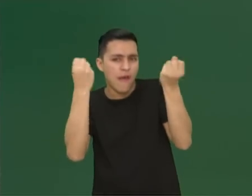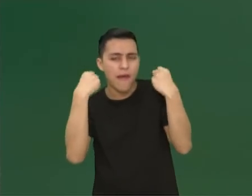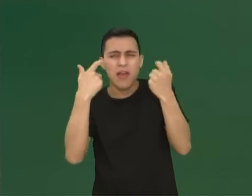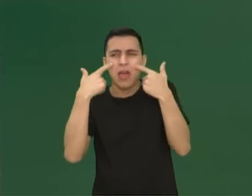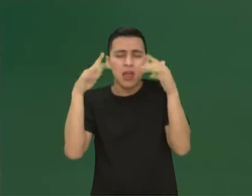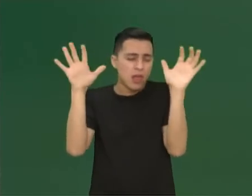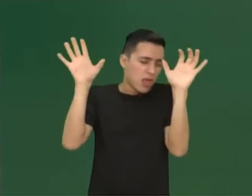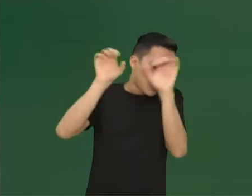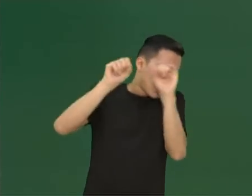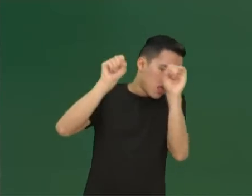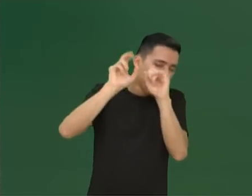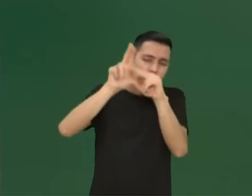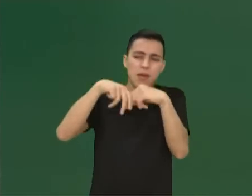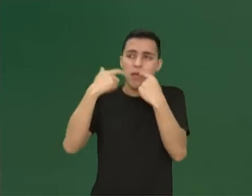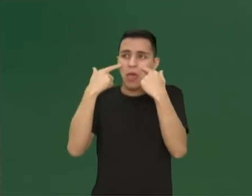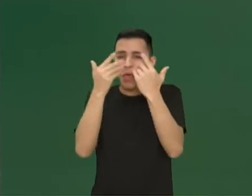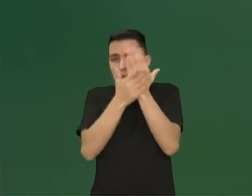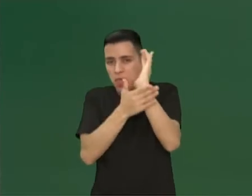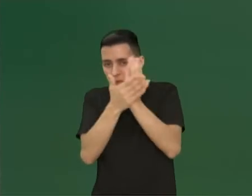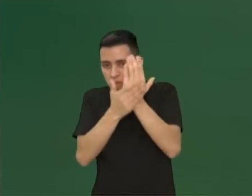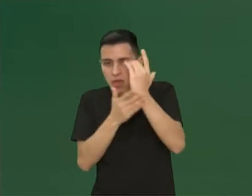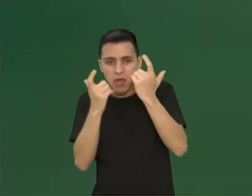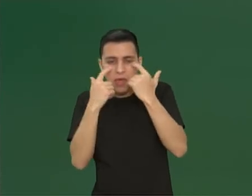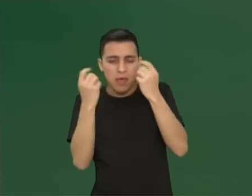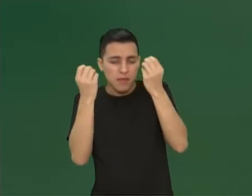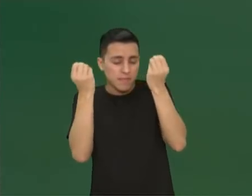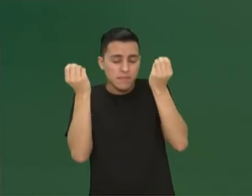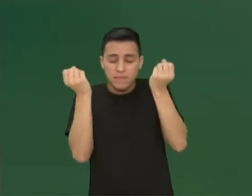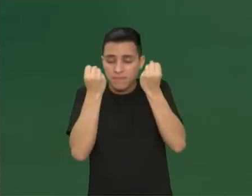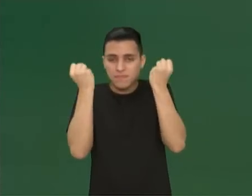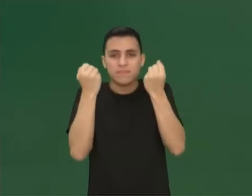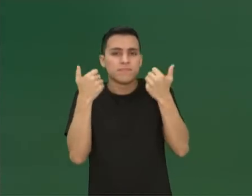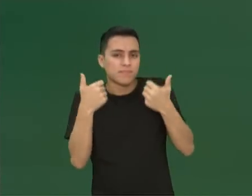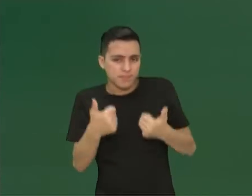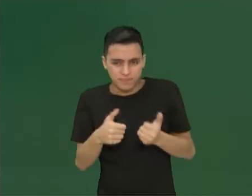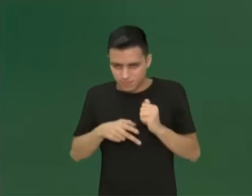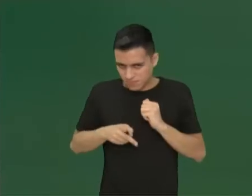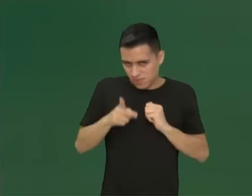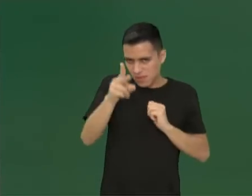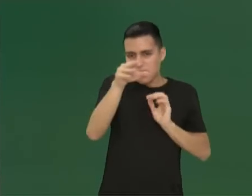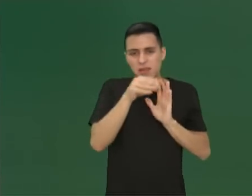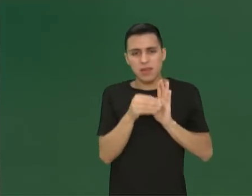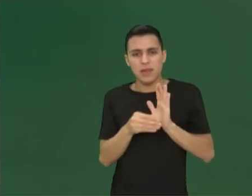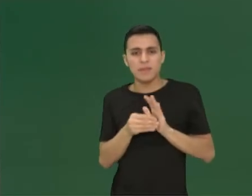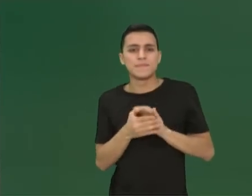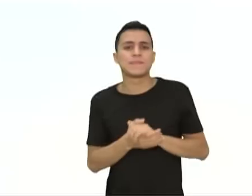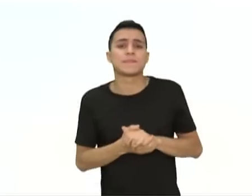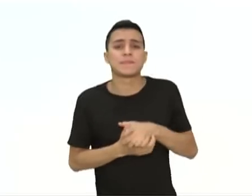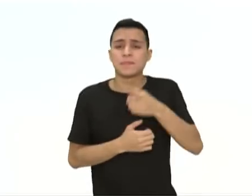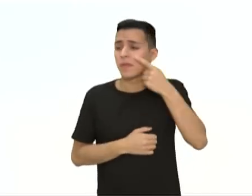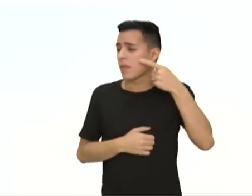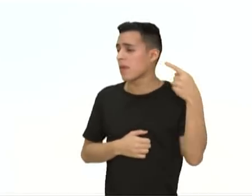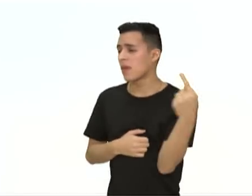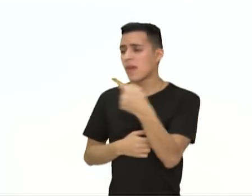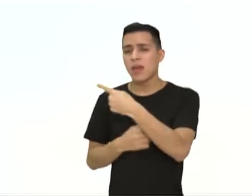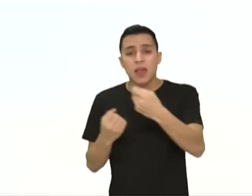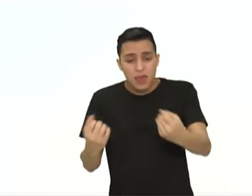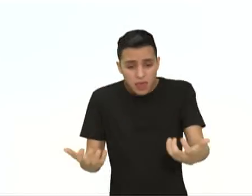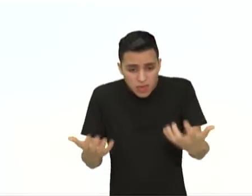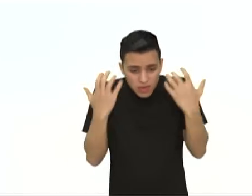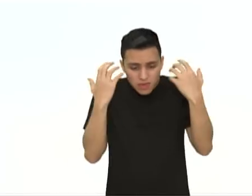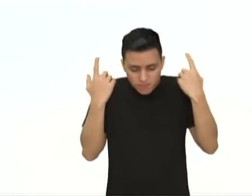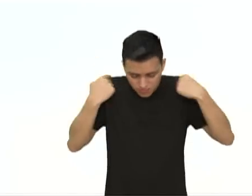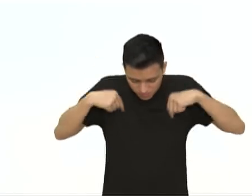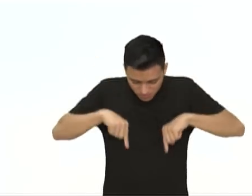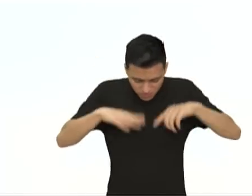fechando o meu olho, porque acaba me machucando a minha visão. Perfeito? Vamos adiante. Esses estímulos geram impulsos